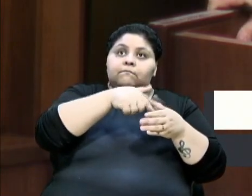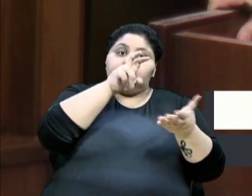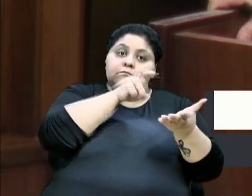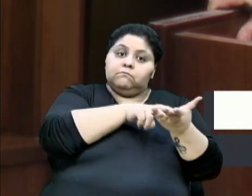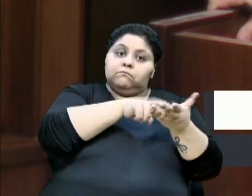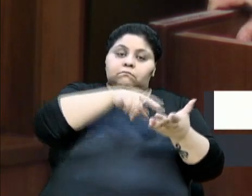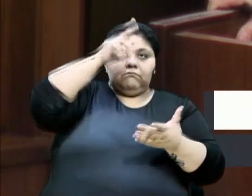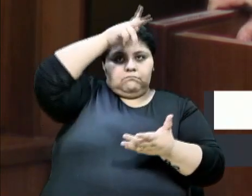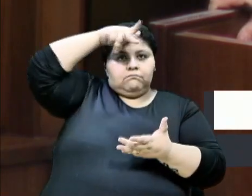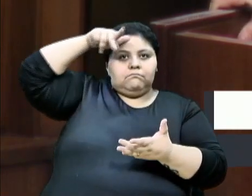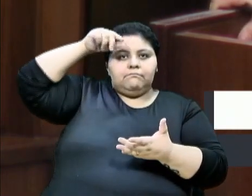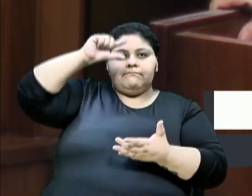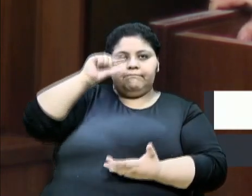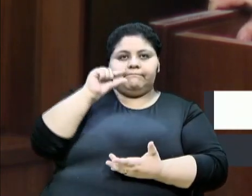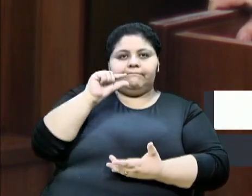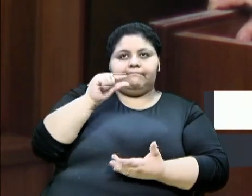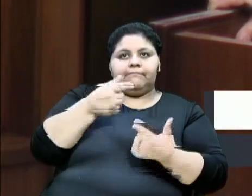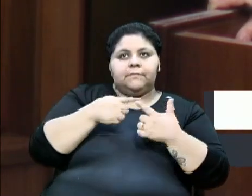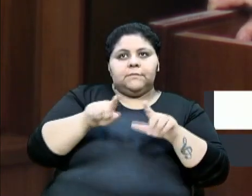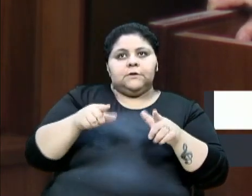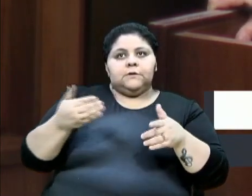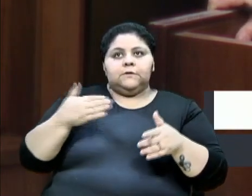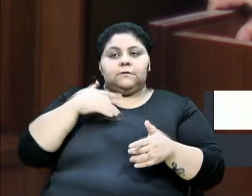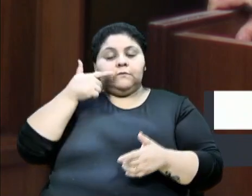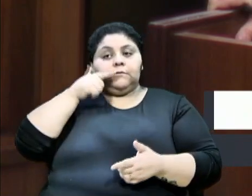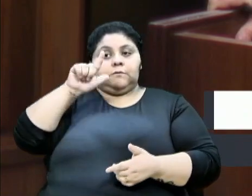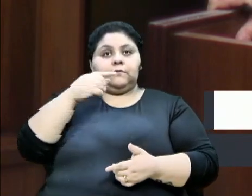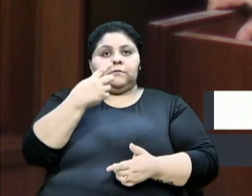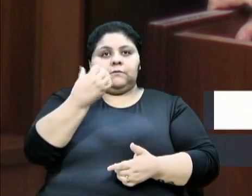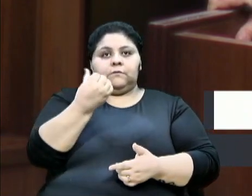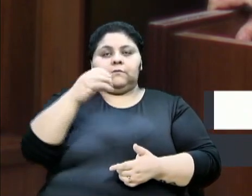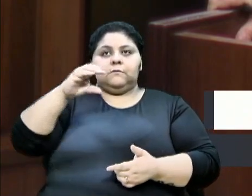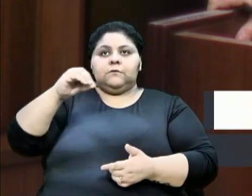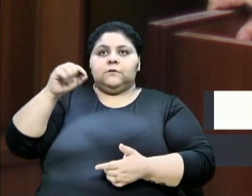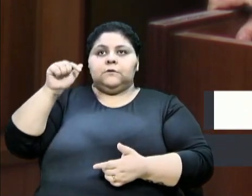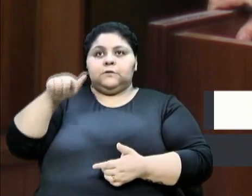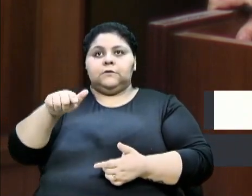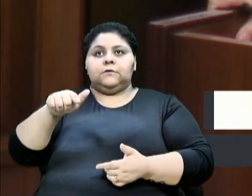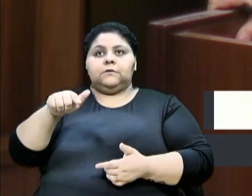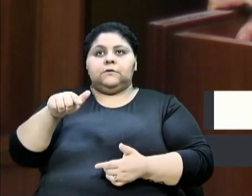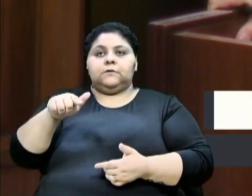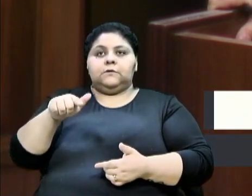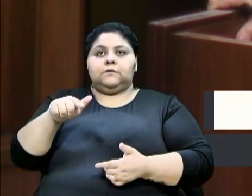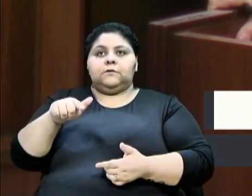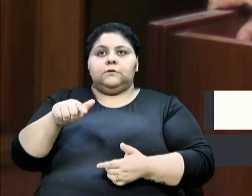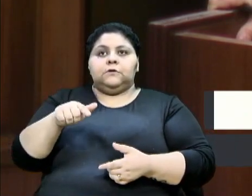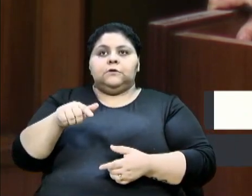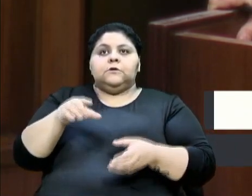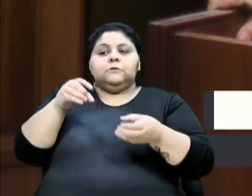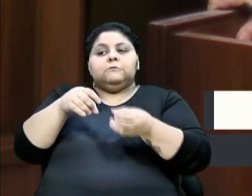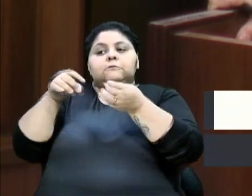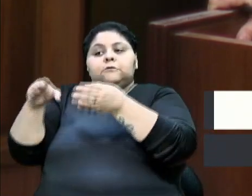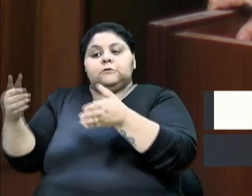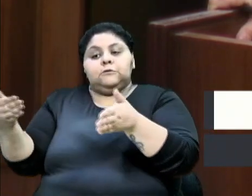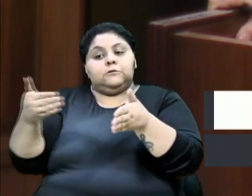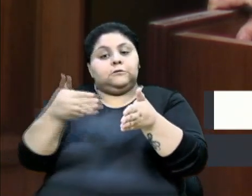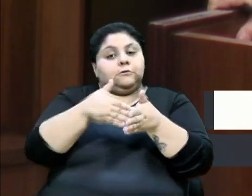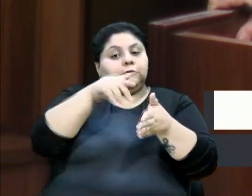tenha as aulas, antes de morar na residência, 10 aulas, de como viver em comunidade e tal, teria que fazer uma campanha de conscientização para esses